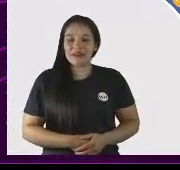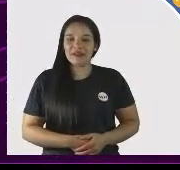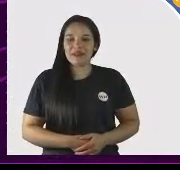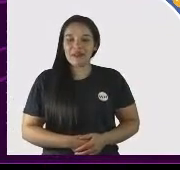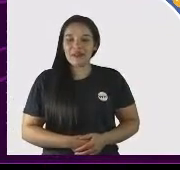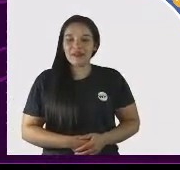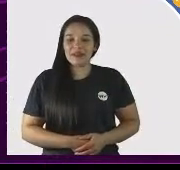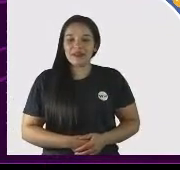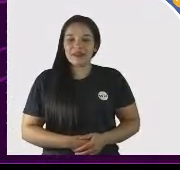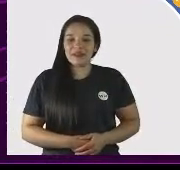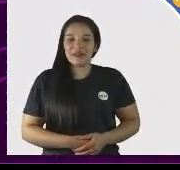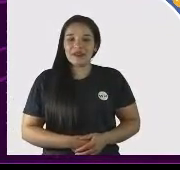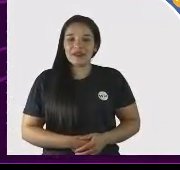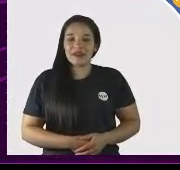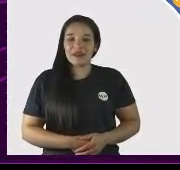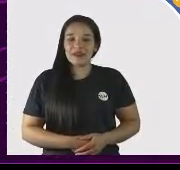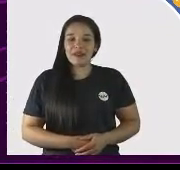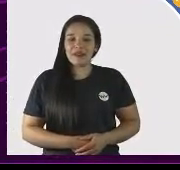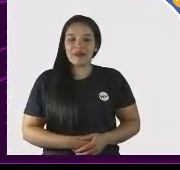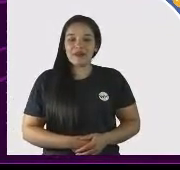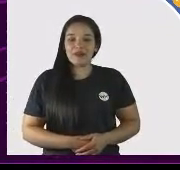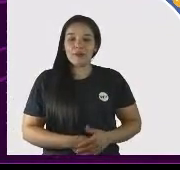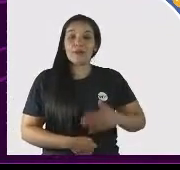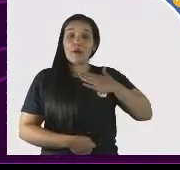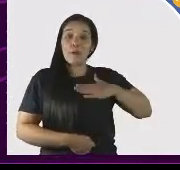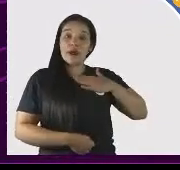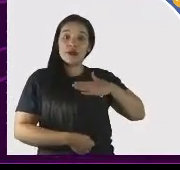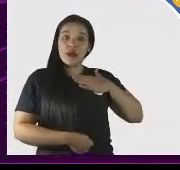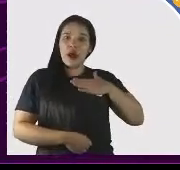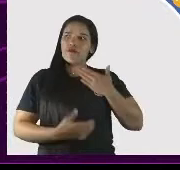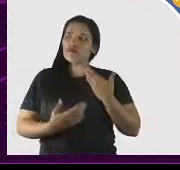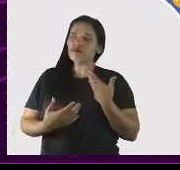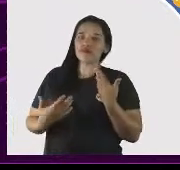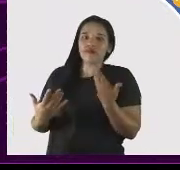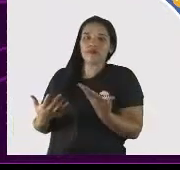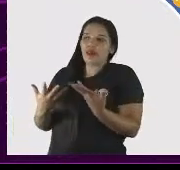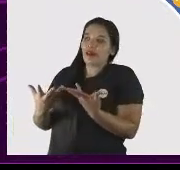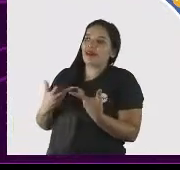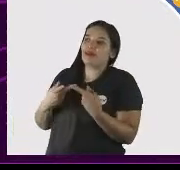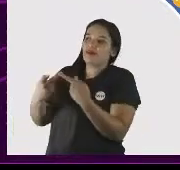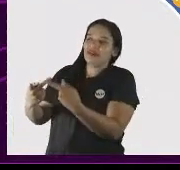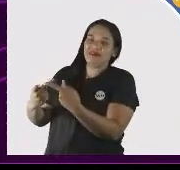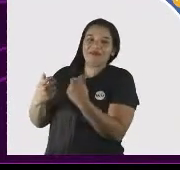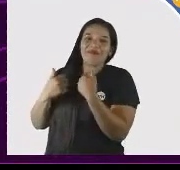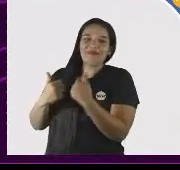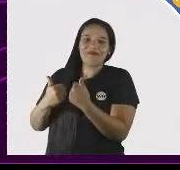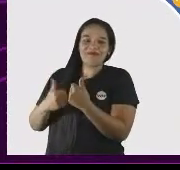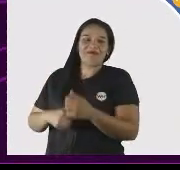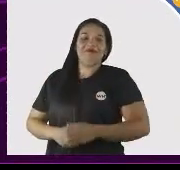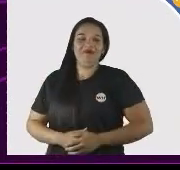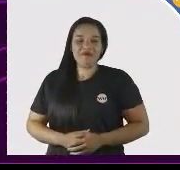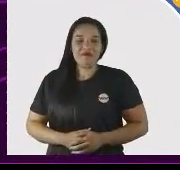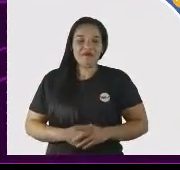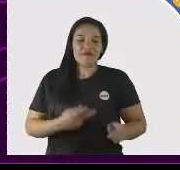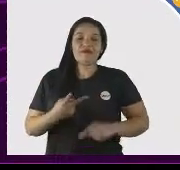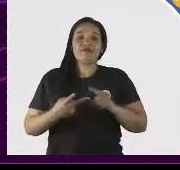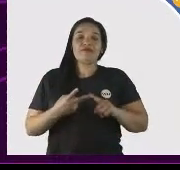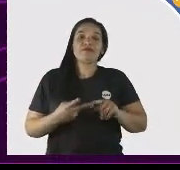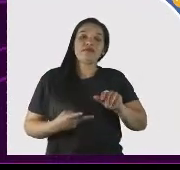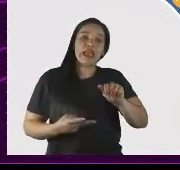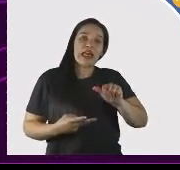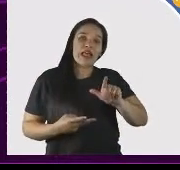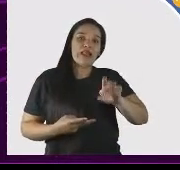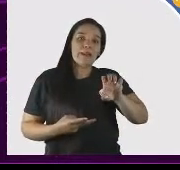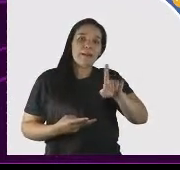O prazer é nosso pela oportunidade da da conversa né e do debate e também aqui conosco está o Alex